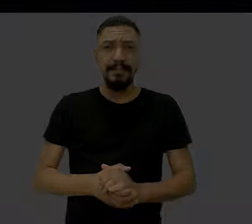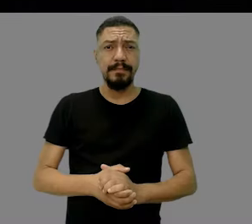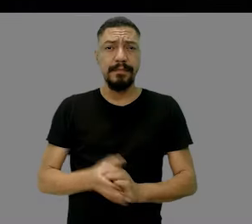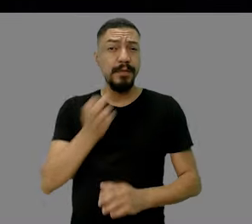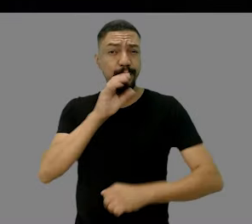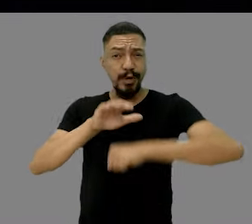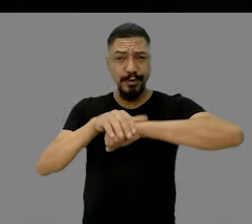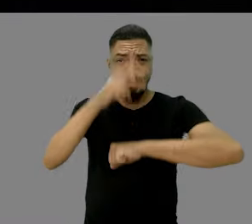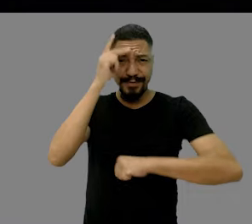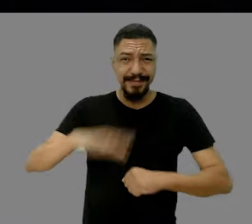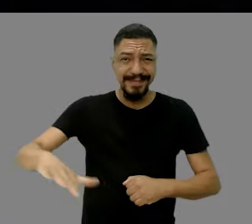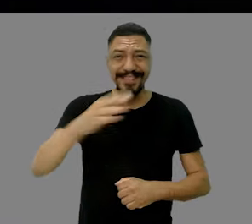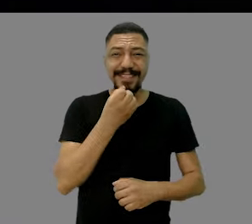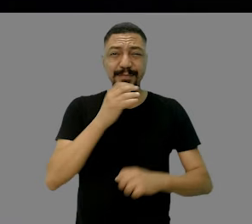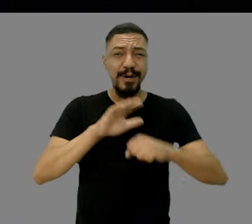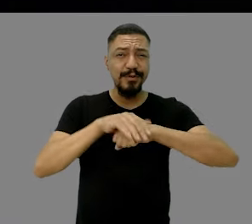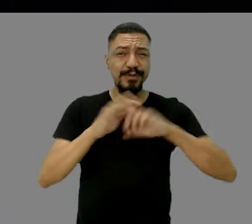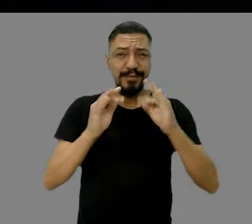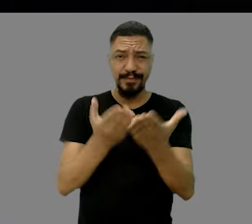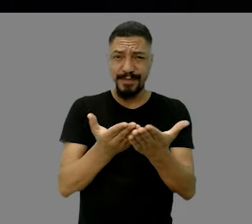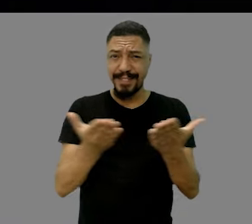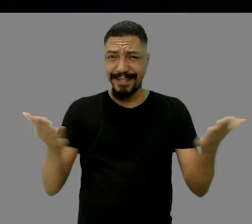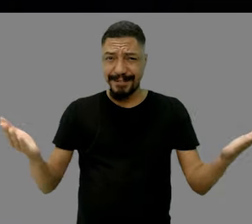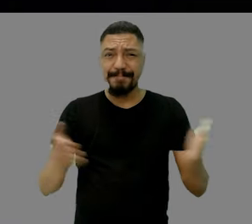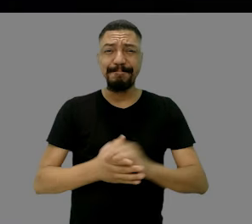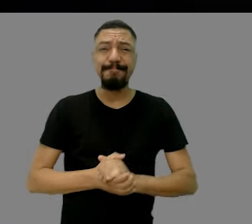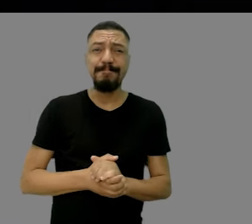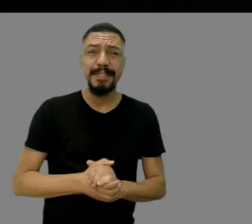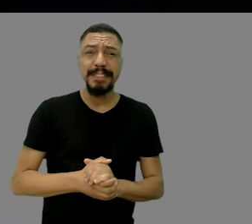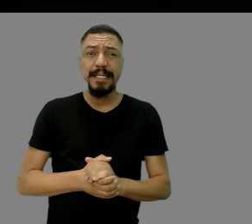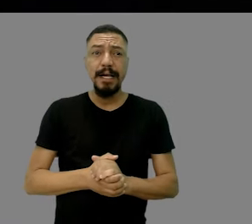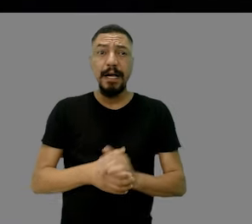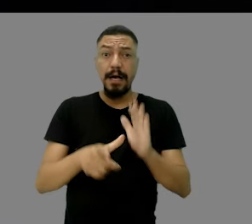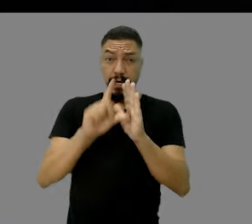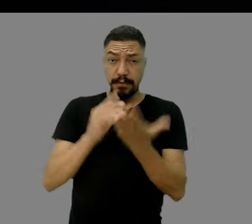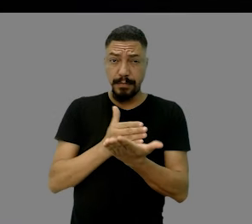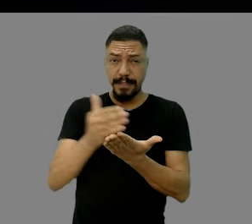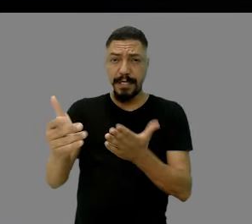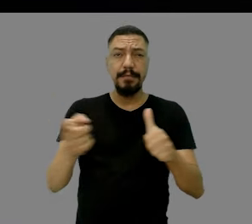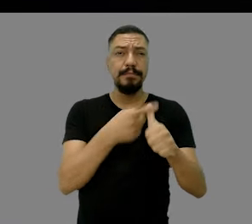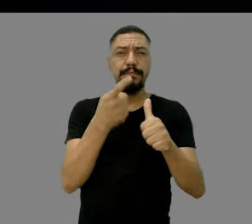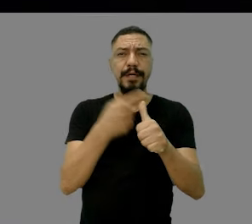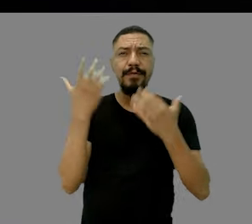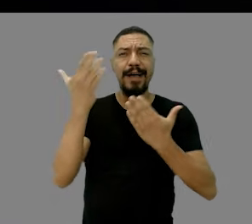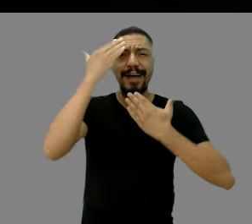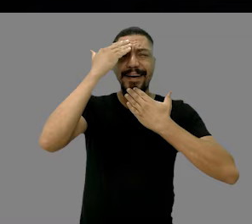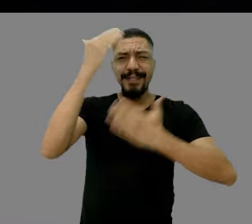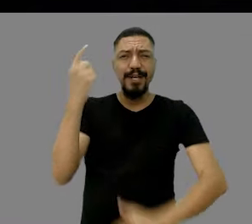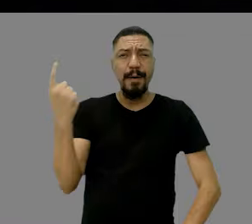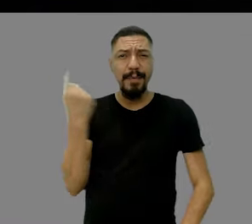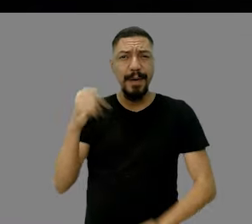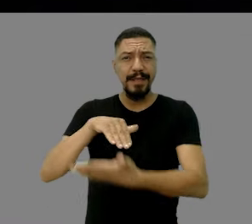Boa noite, pessoal. Boa noite a todas e todos. Antes de começar, né, eu queria agradecer primeiro